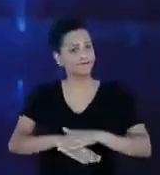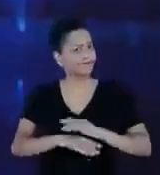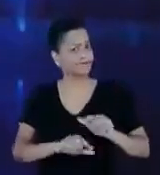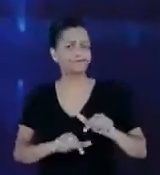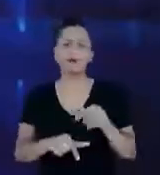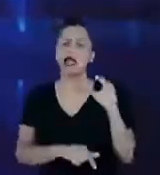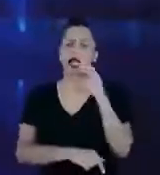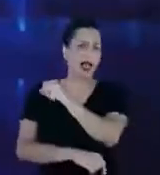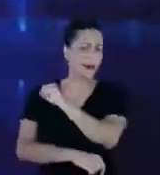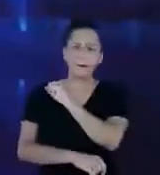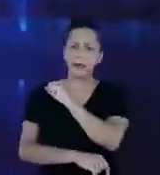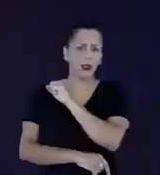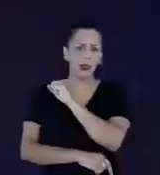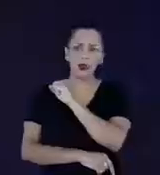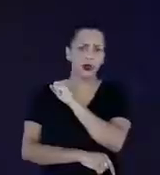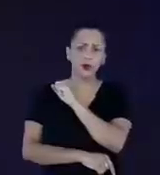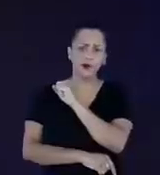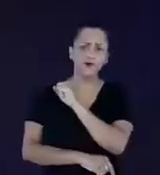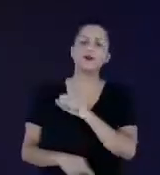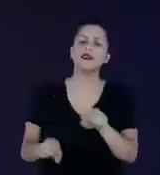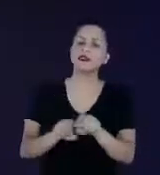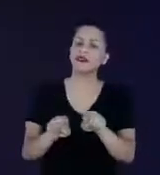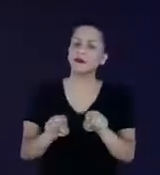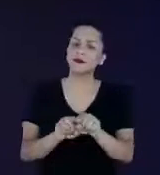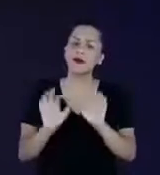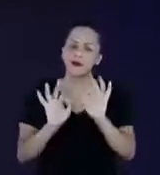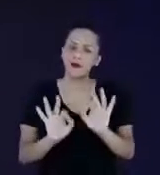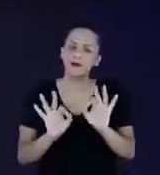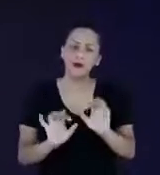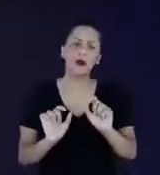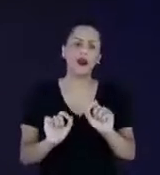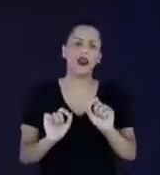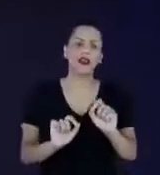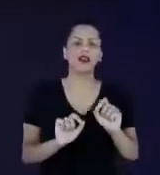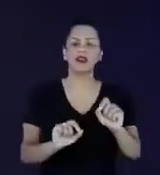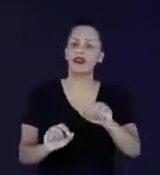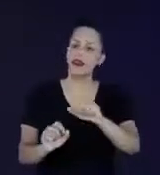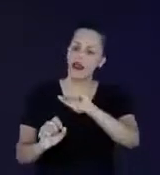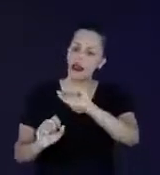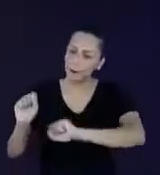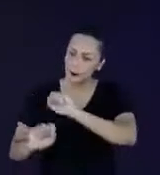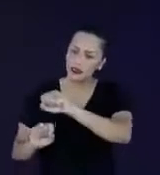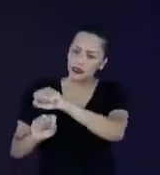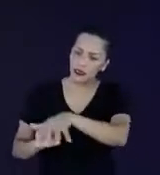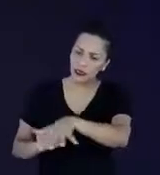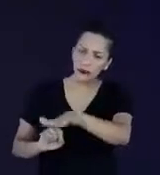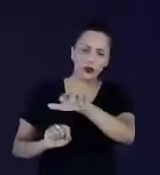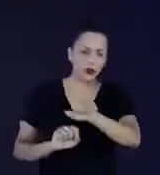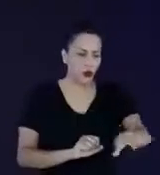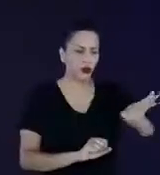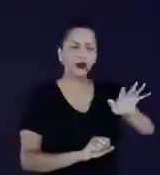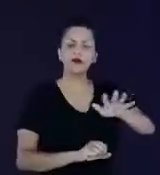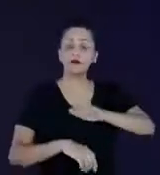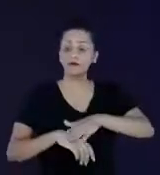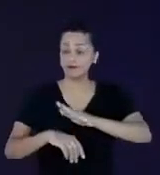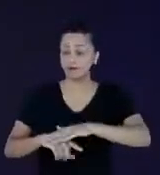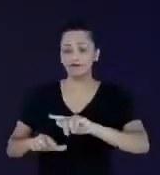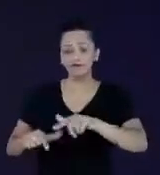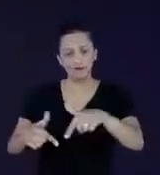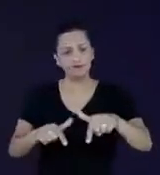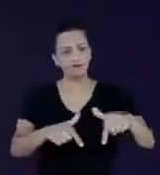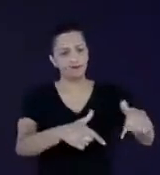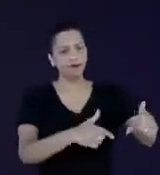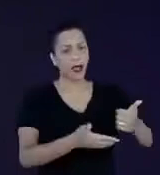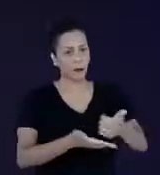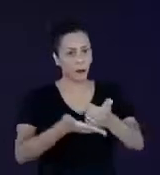E que, sem dúvida nenhuma, as distribuidoras estarão fazendo as suas contribuições nessa consulta. A Abrad estará